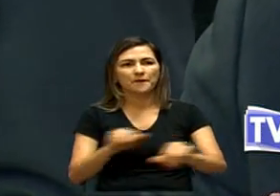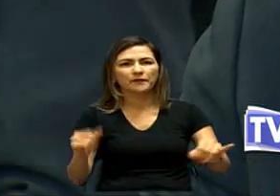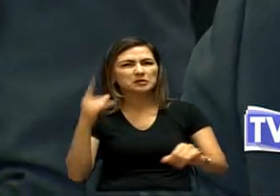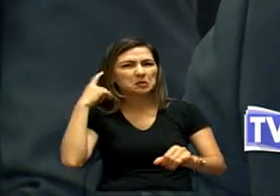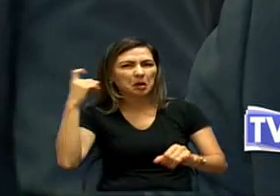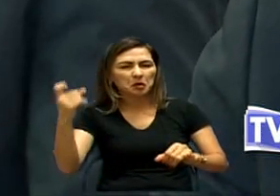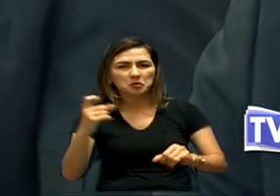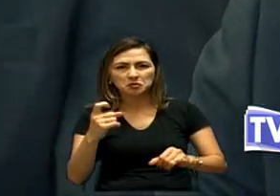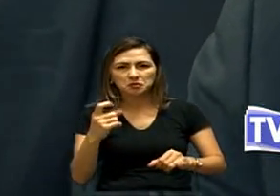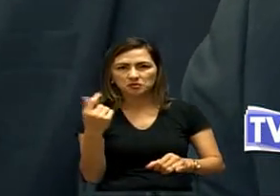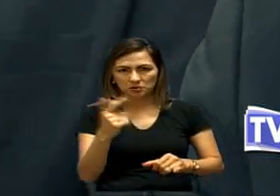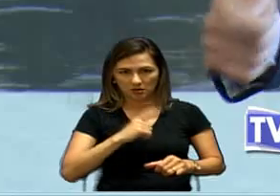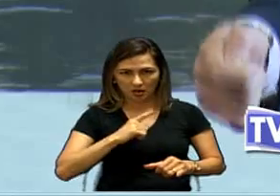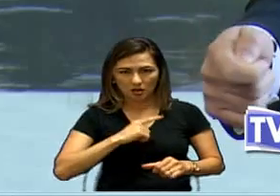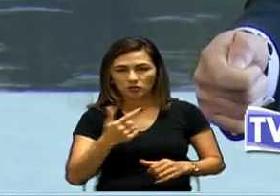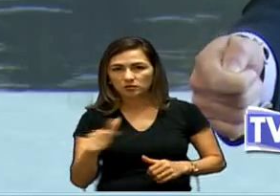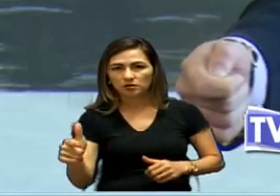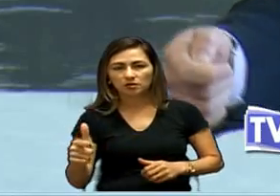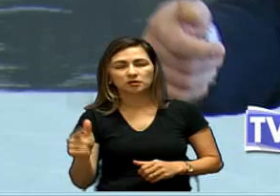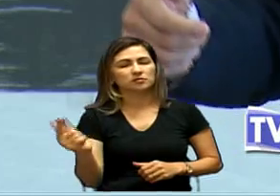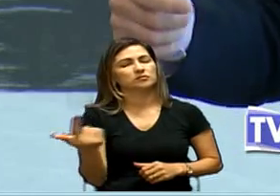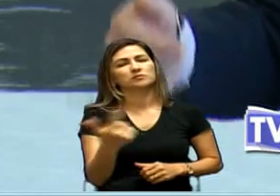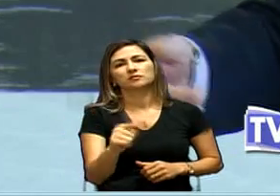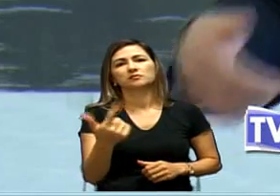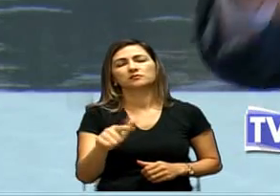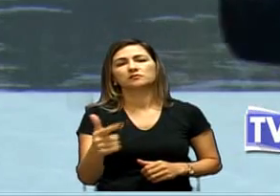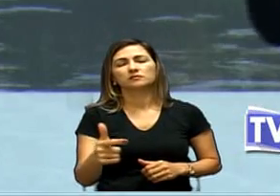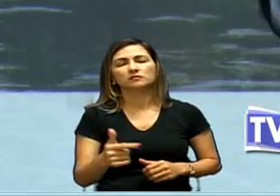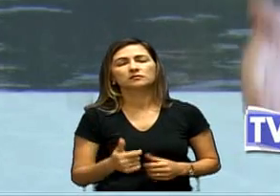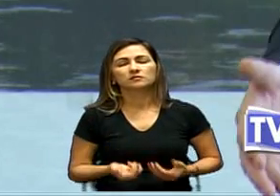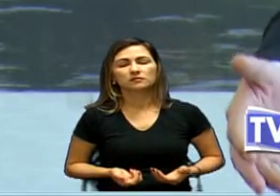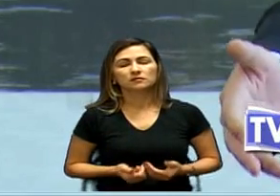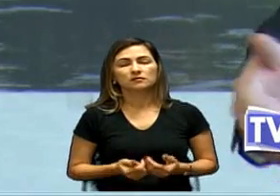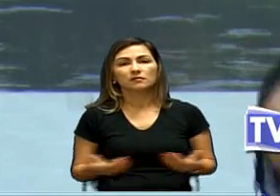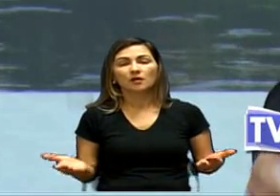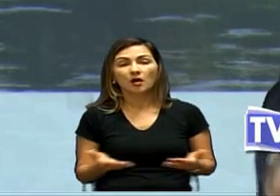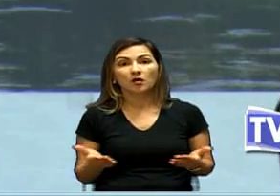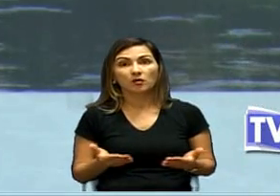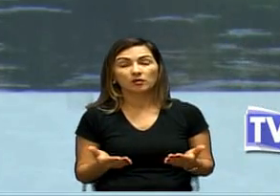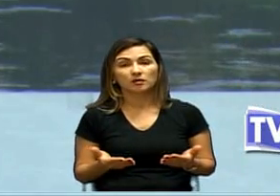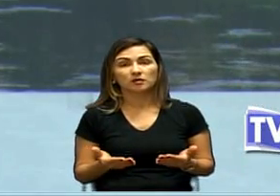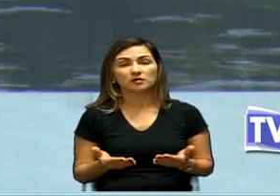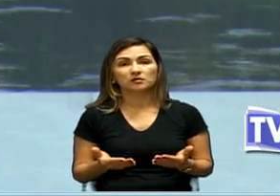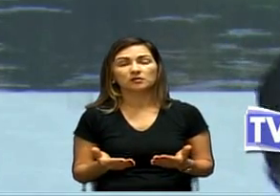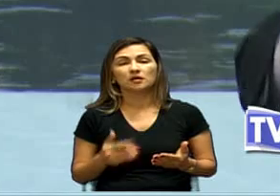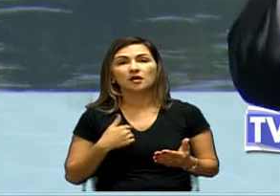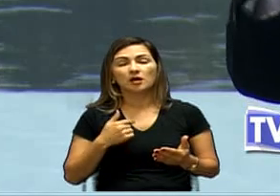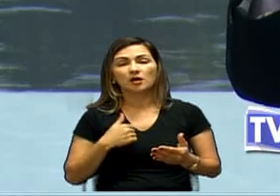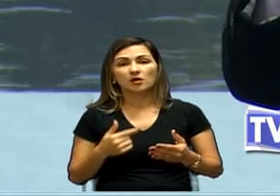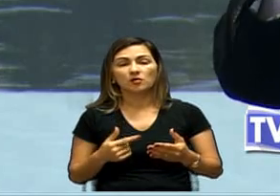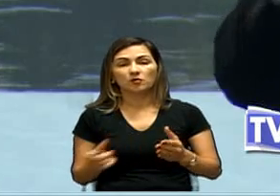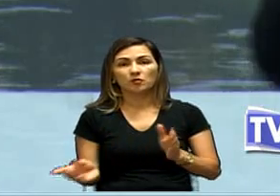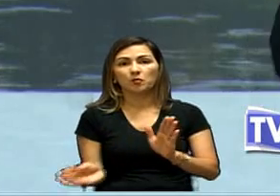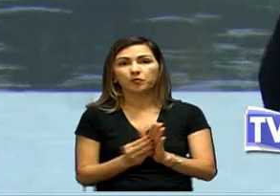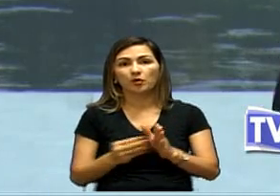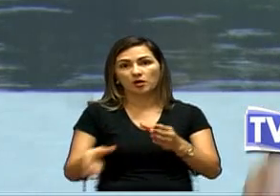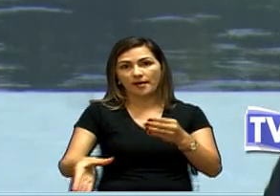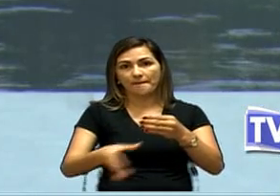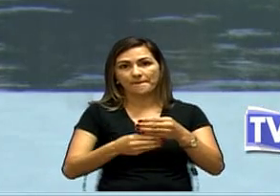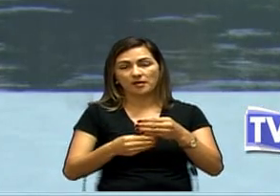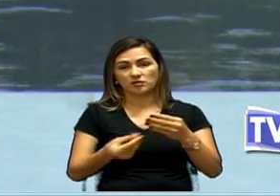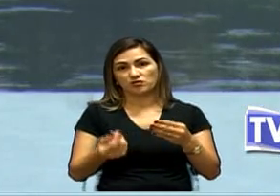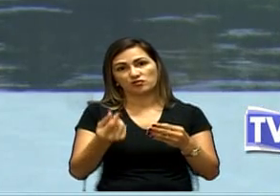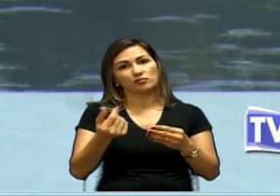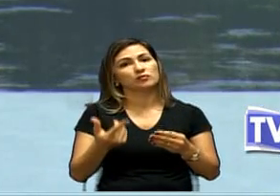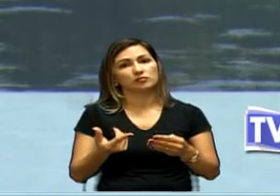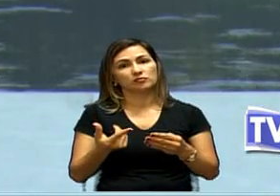tem. Manga? Não tem, e aqui nós possibilitamos a compra desses equipamentos, já indicamos, já estou indicando o recurso na própria emenda, pode ser feito imediatamente. Pronto.